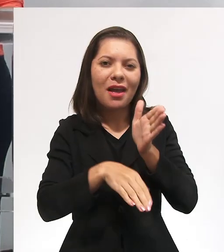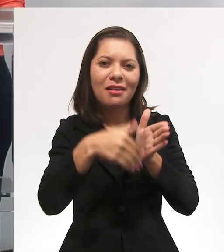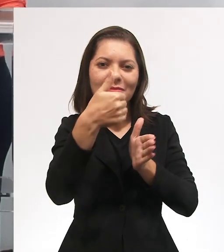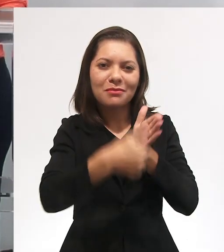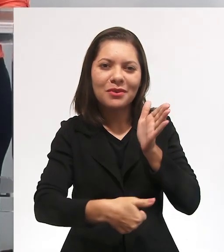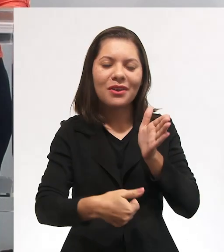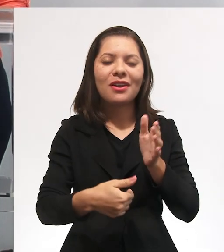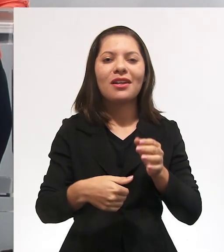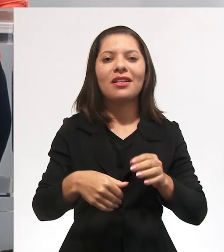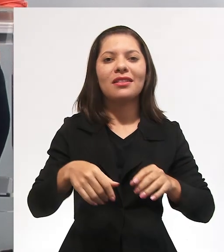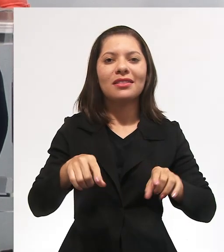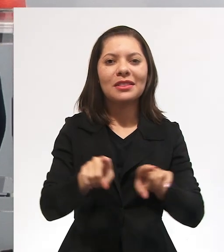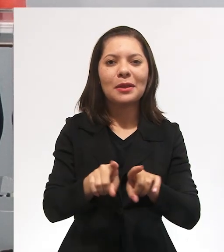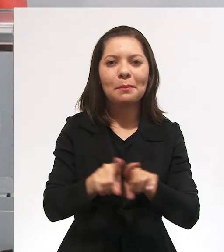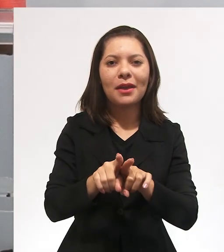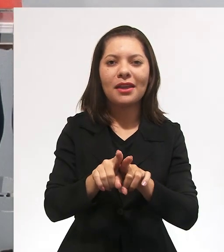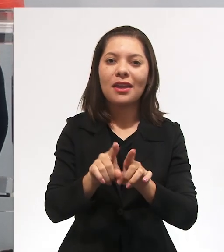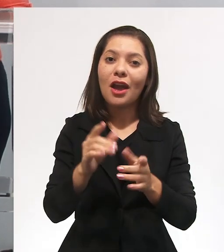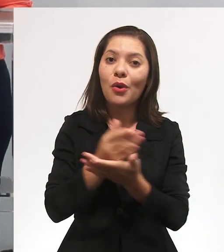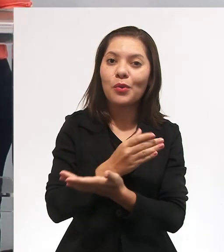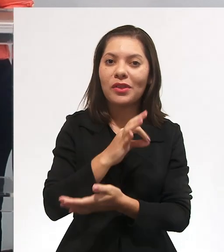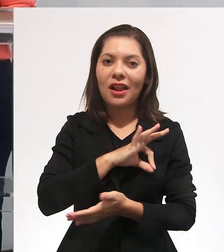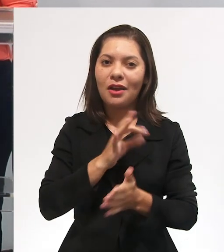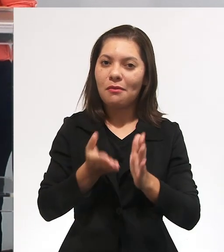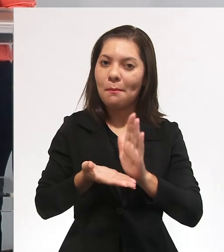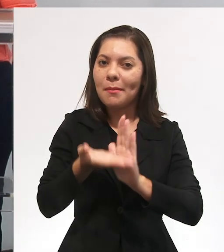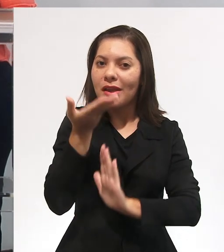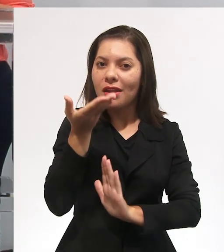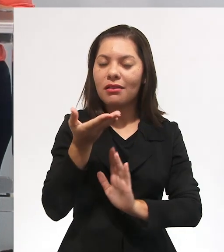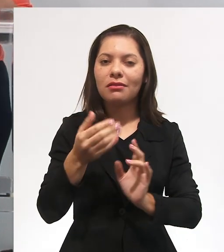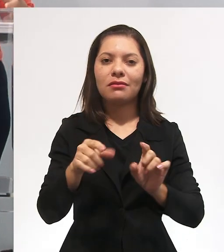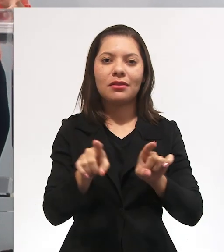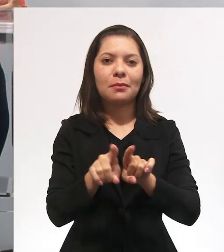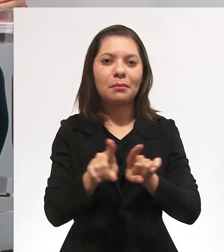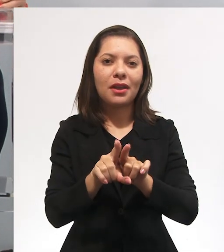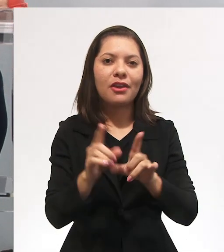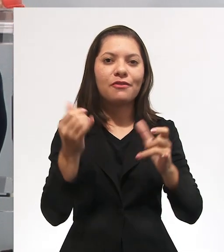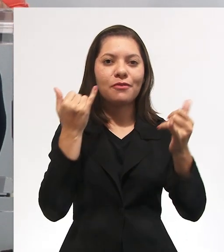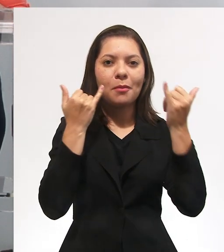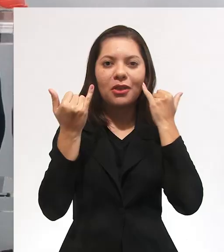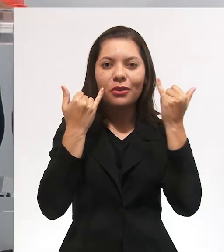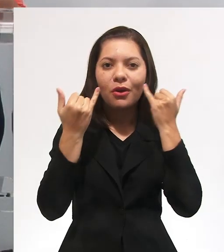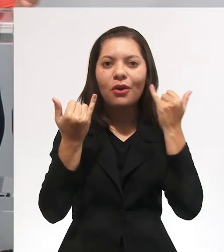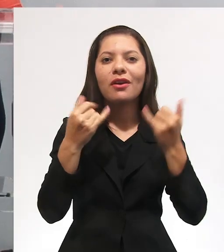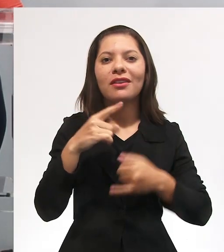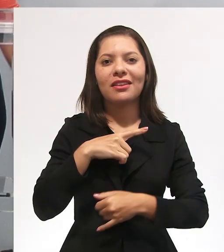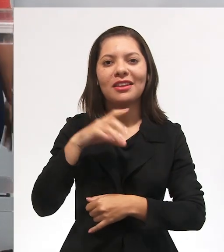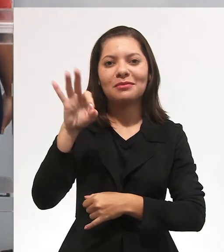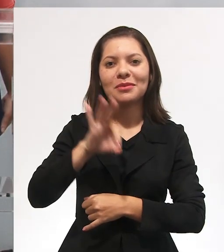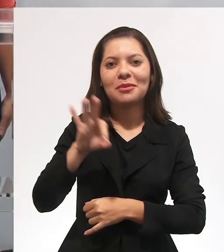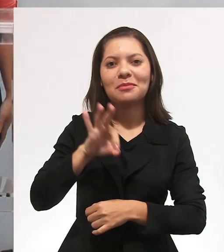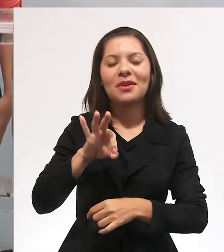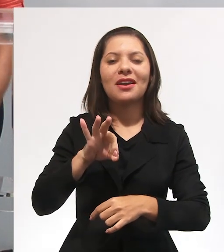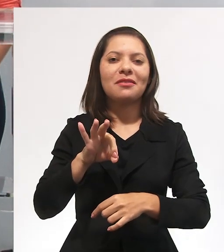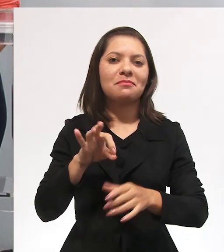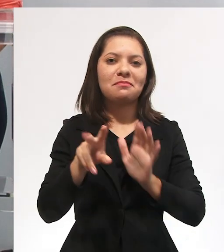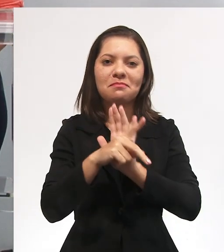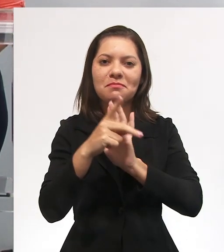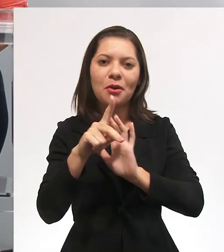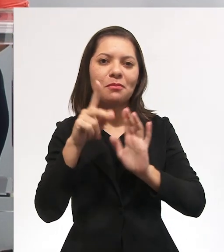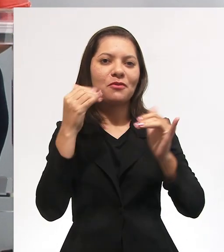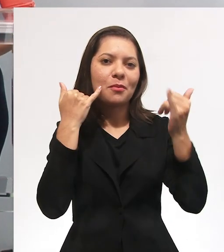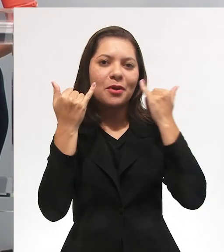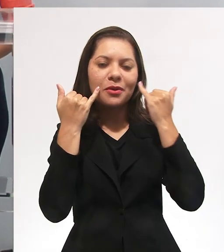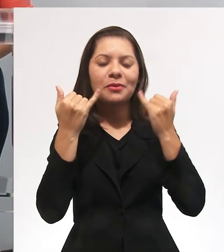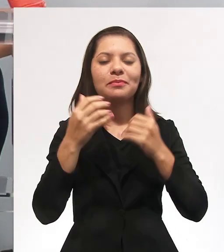muito vistas em aumentos, é muito vista em dados, principalmente dados estatísticos, né?